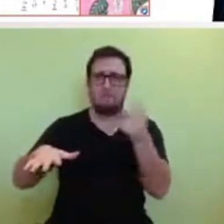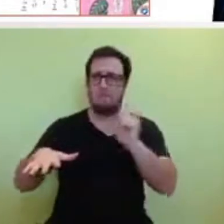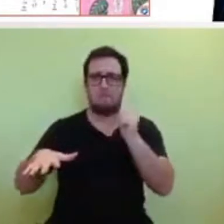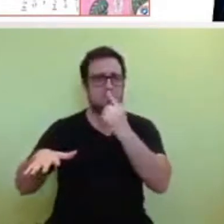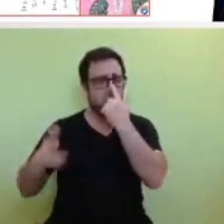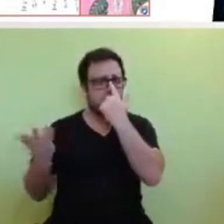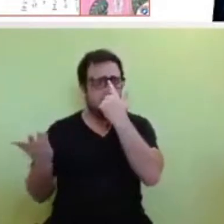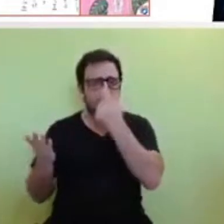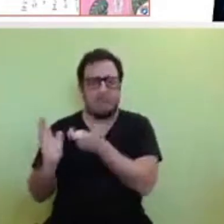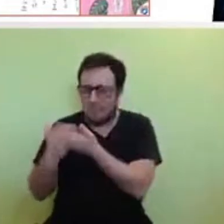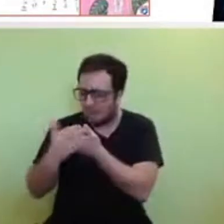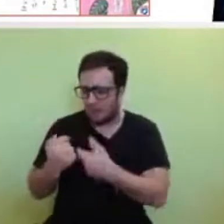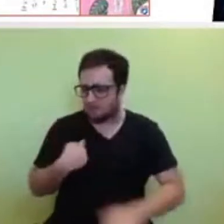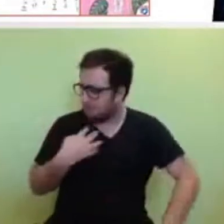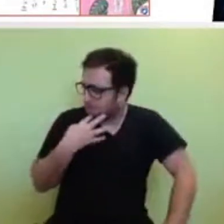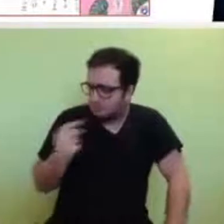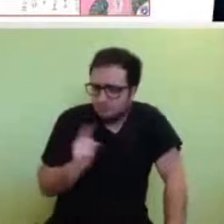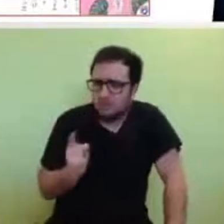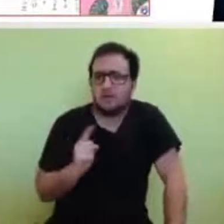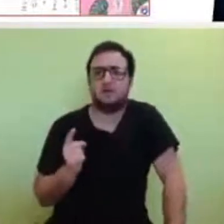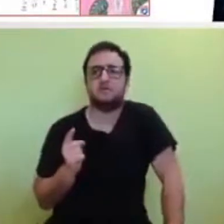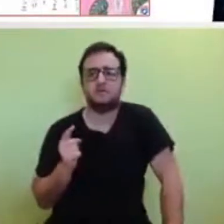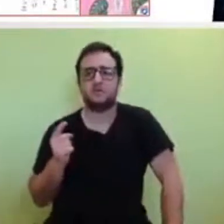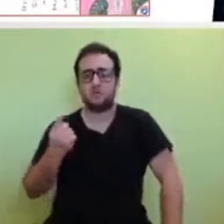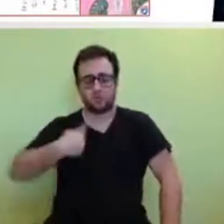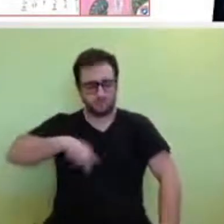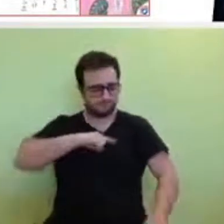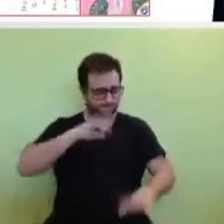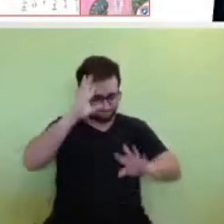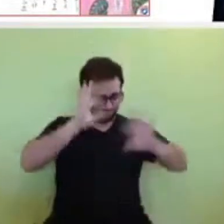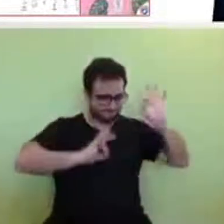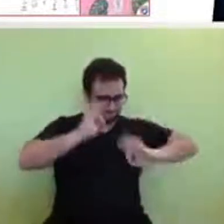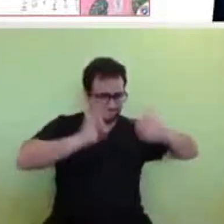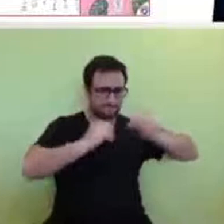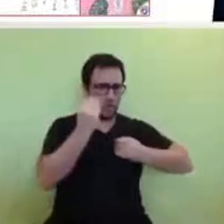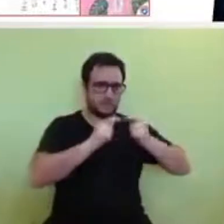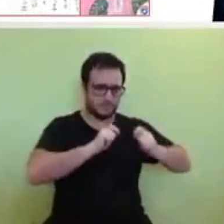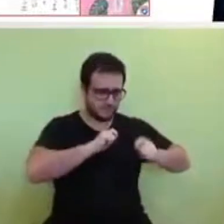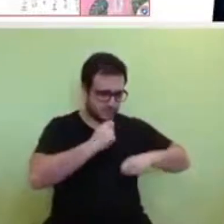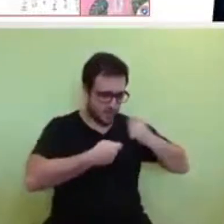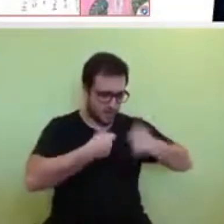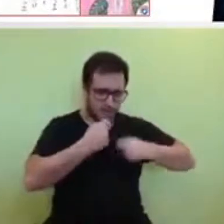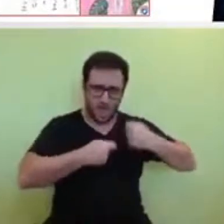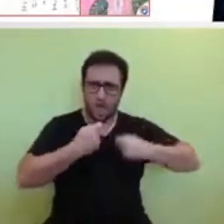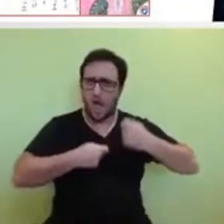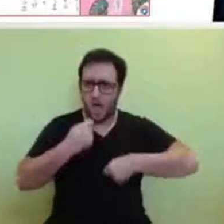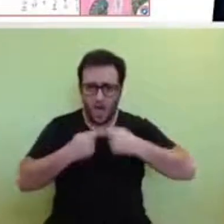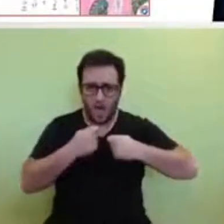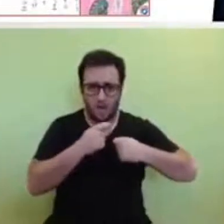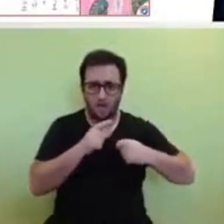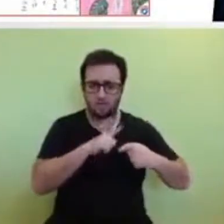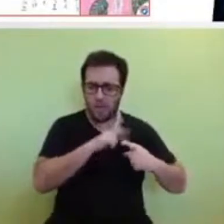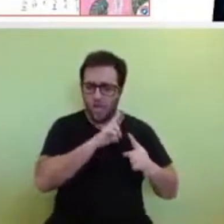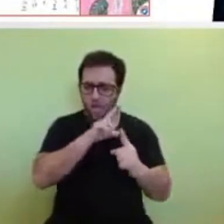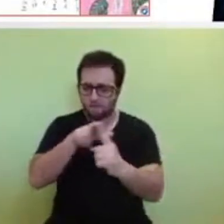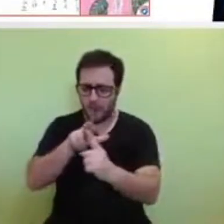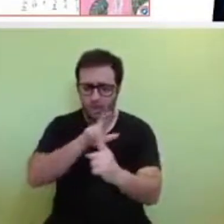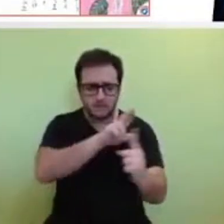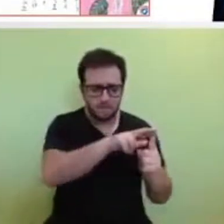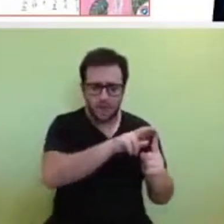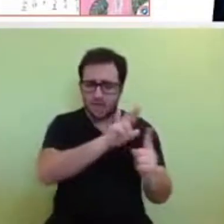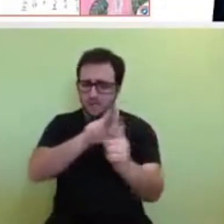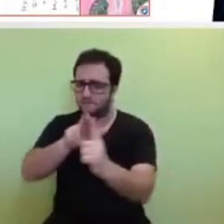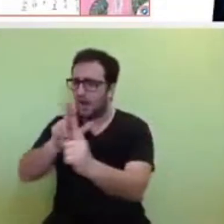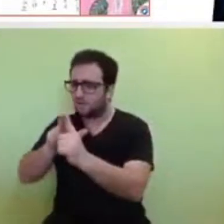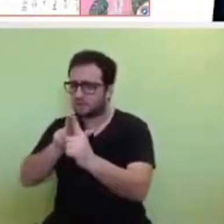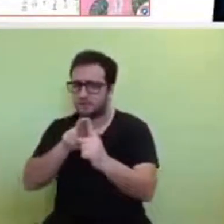E eu pesquisei os sinais antes, só que eram de muitas fontes diferentes os sinais. Vídeos no YouTube, aquele vídeo que tu